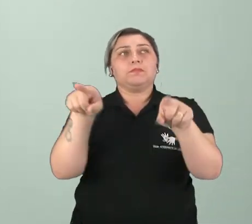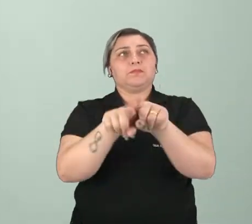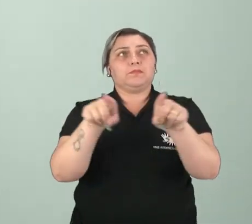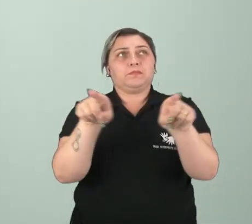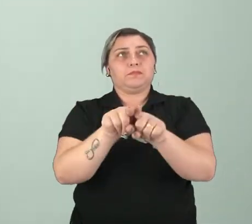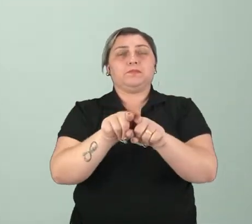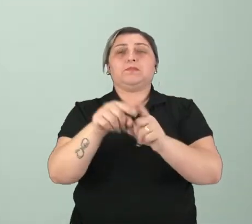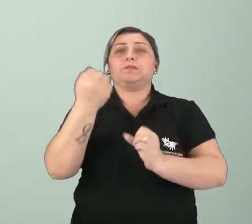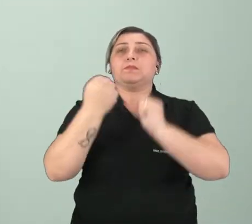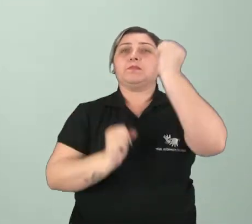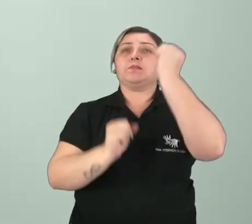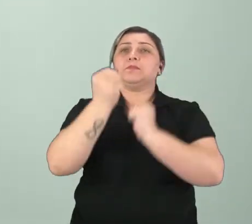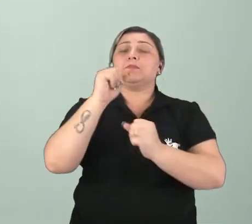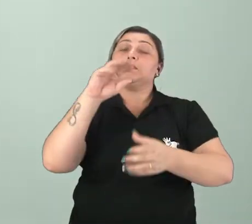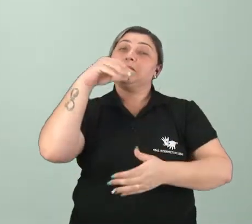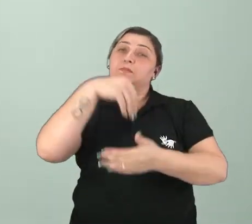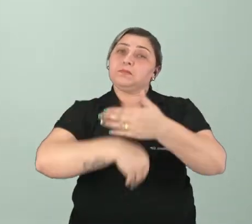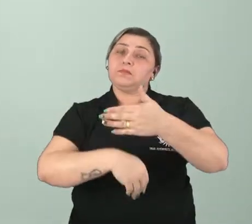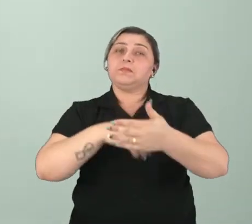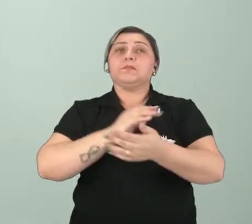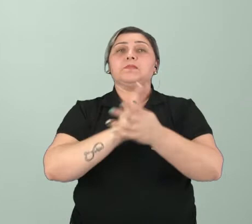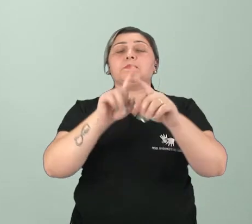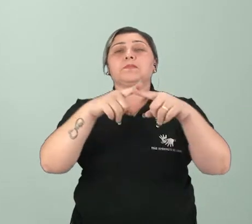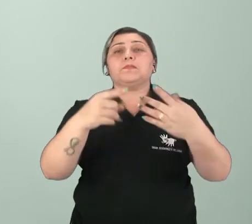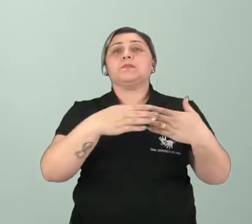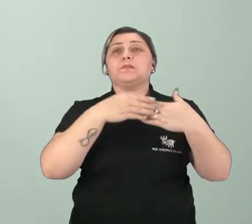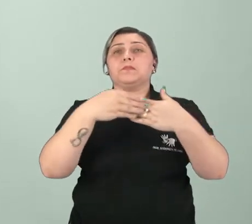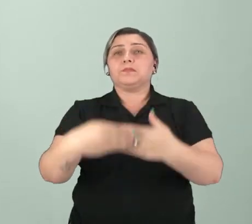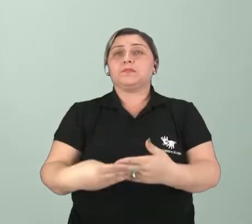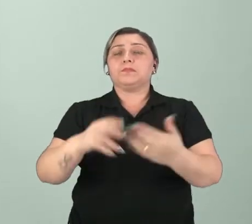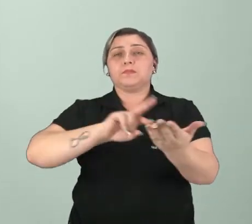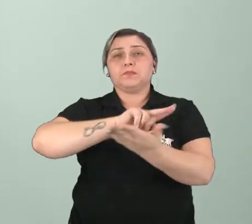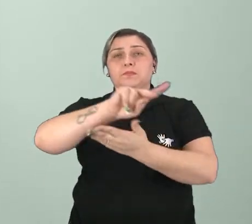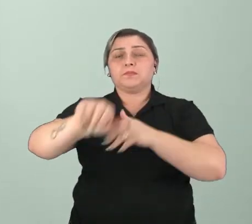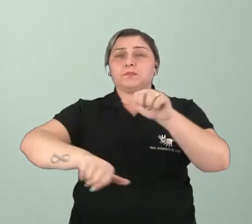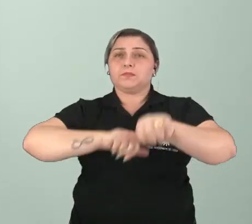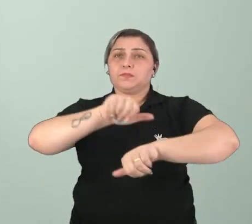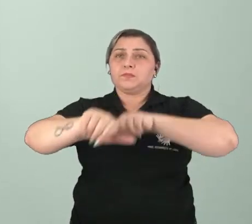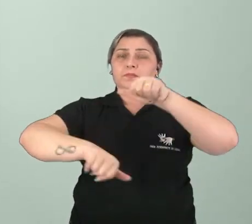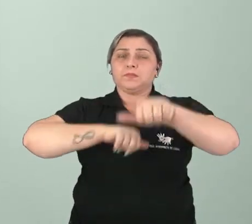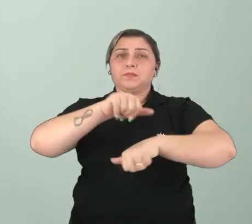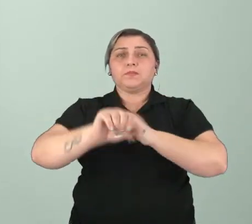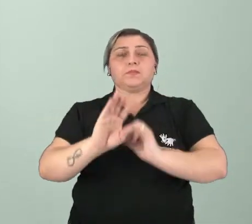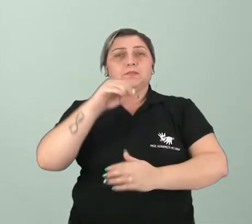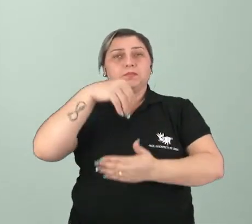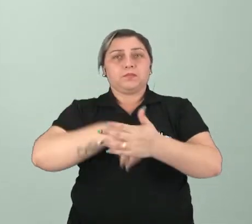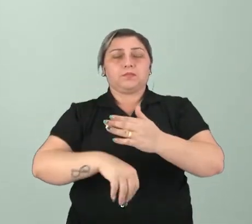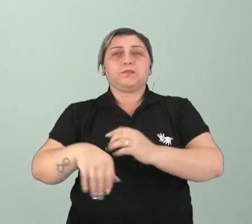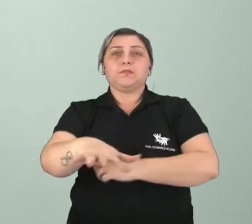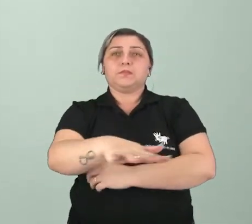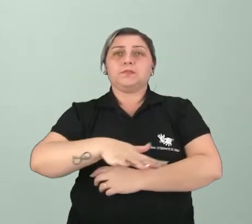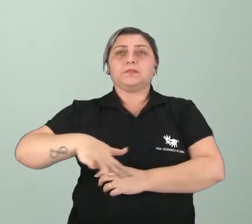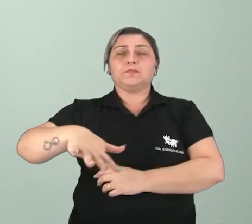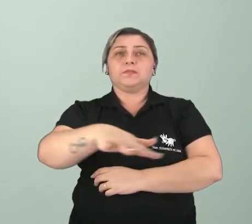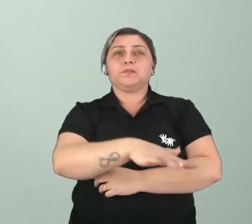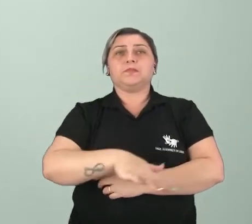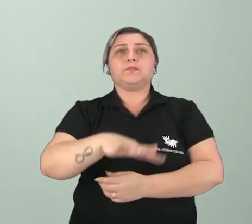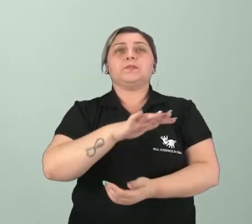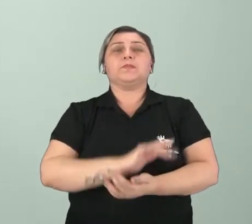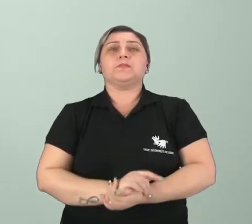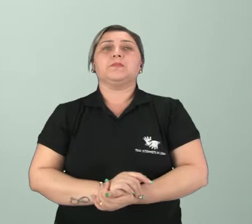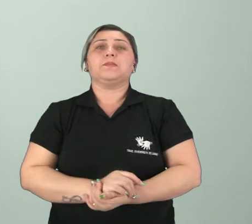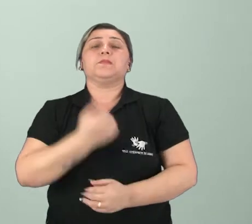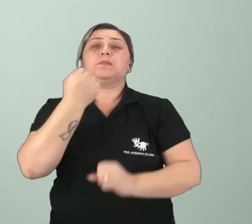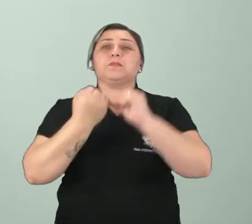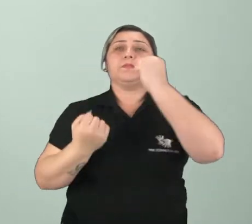uma revolução dentro desse aspecto, mas que vai trazer uma série de mudanças dentro da nossa sociedade no quesito